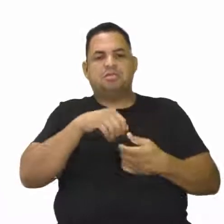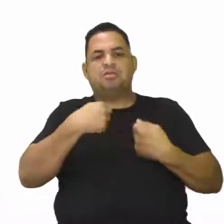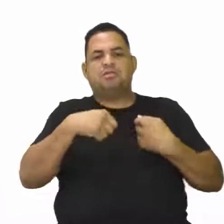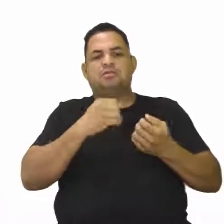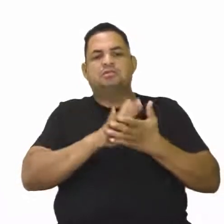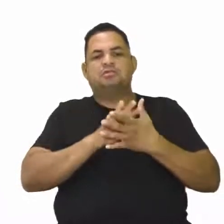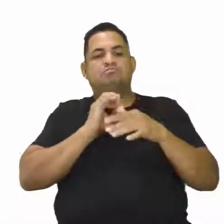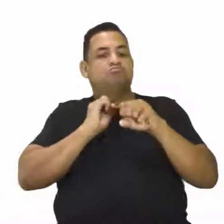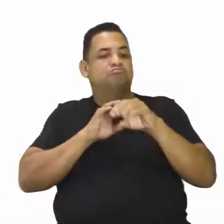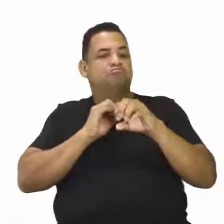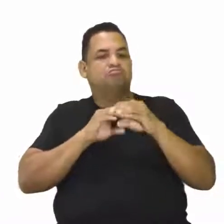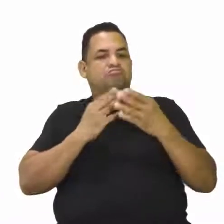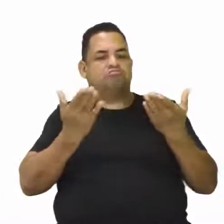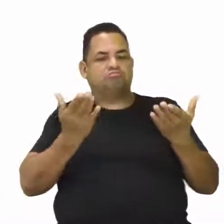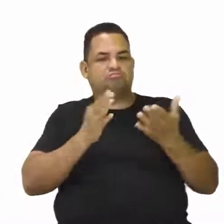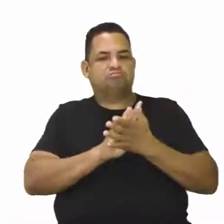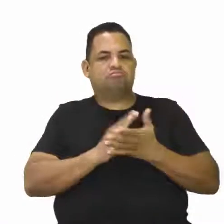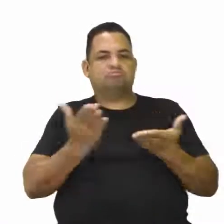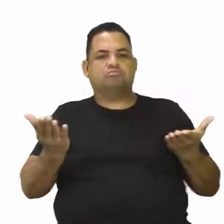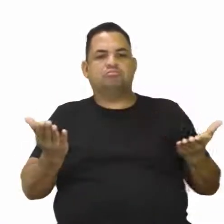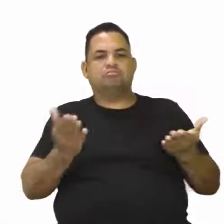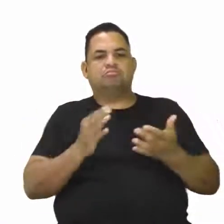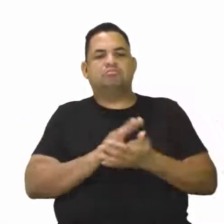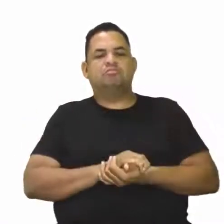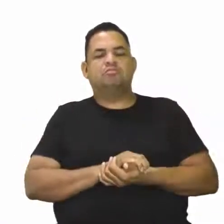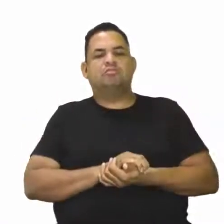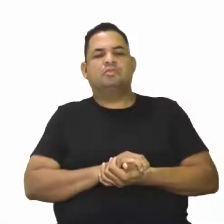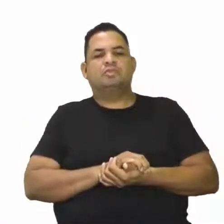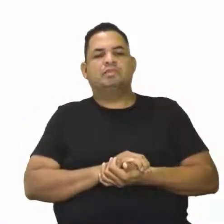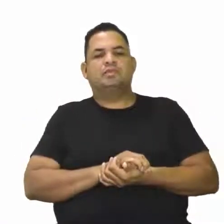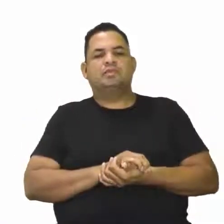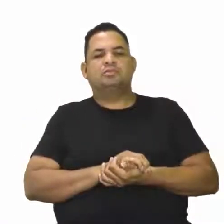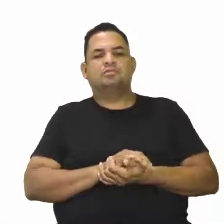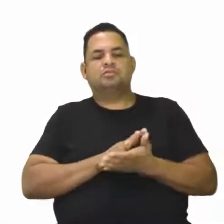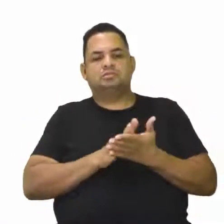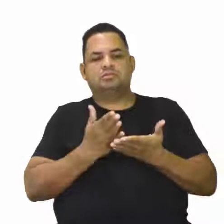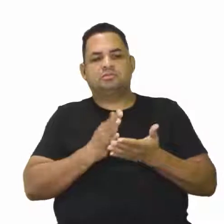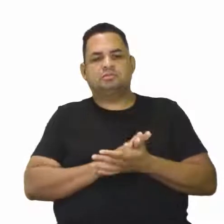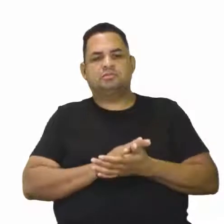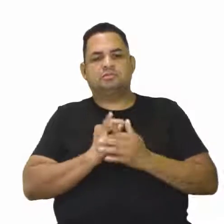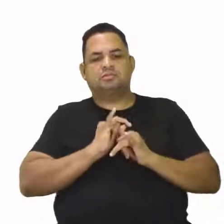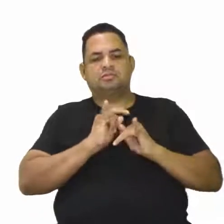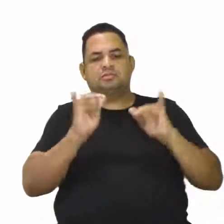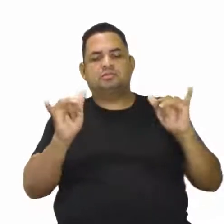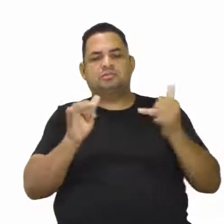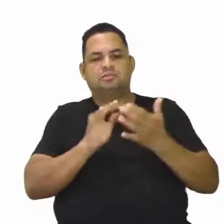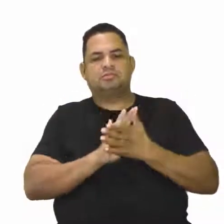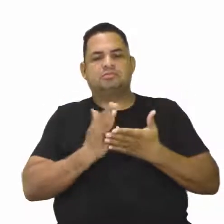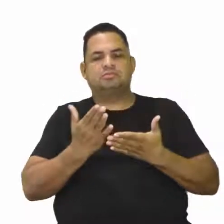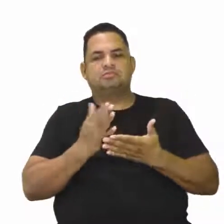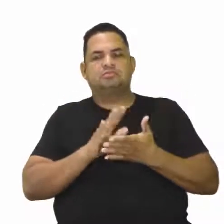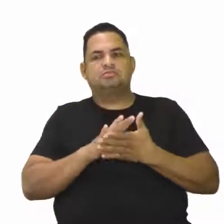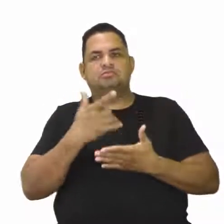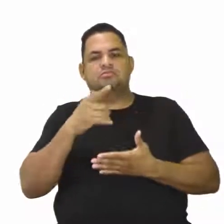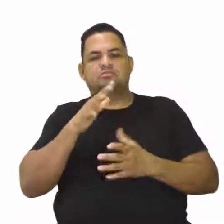precisa passar aquela informação. Então, ele passou a informação de modo que não vai